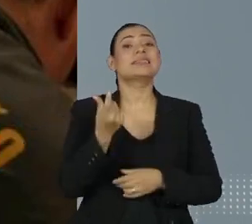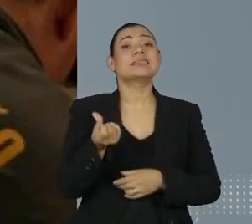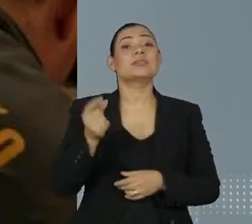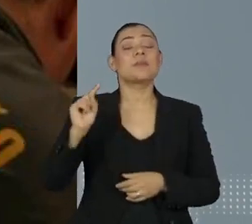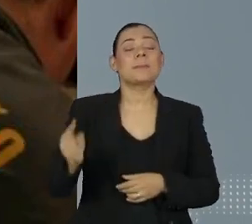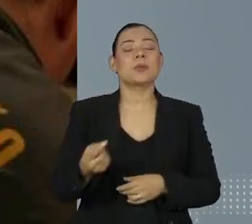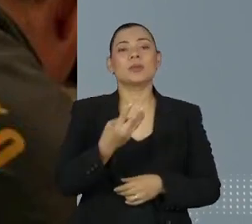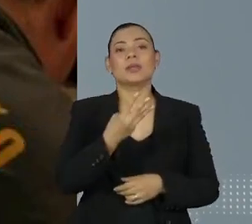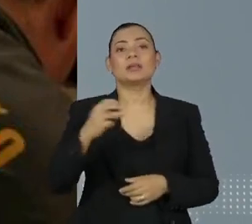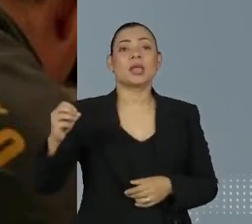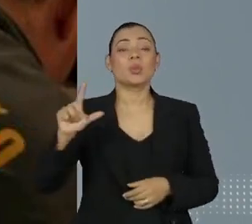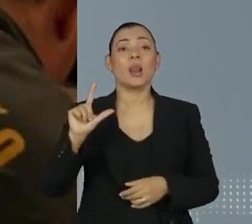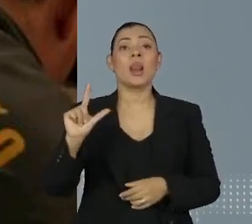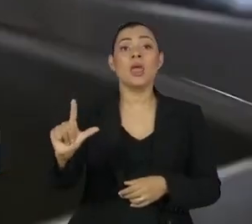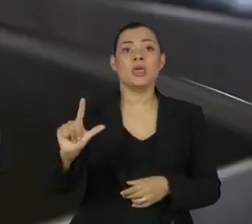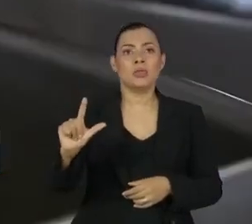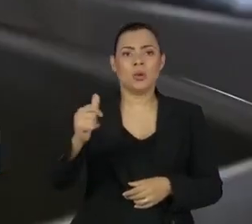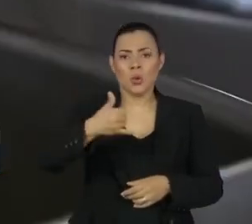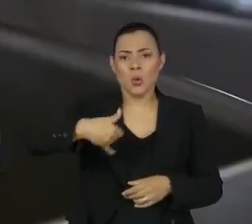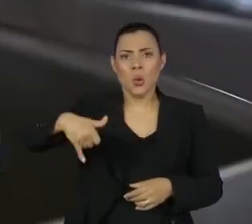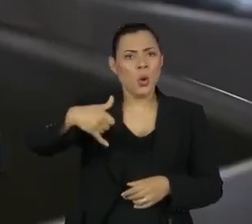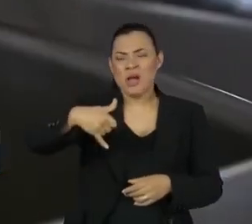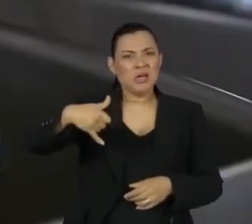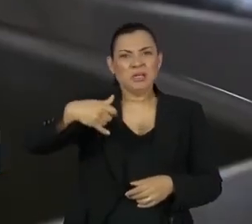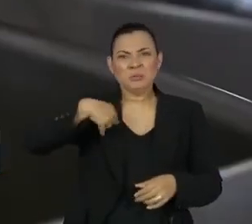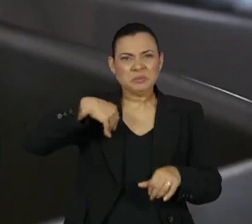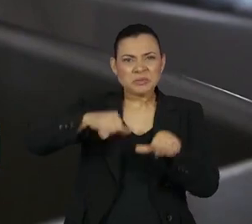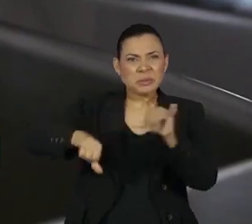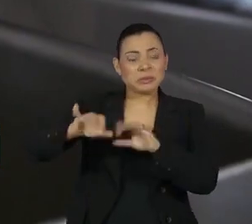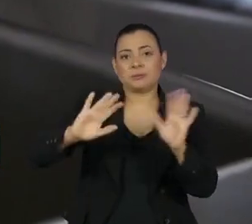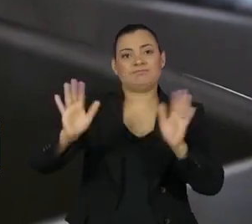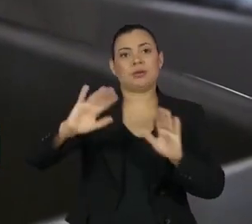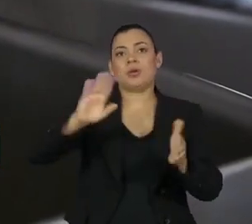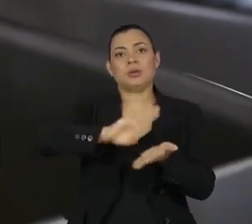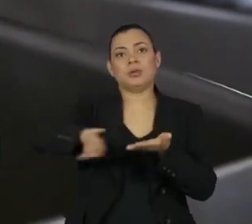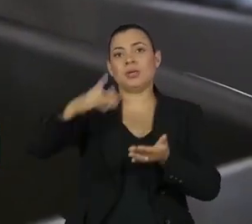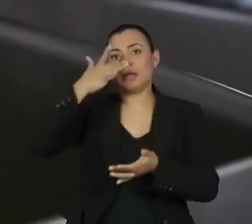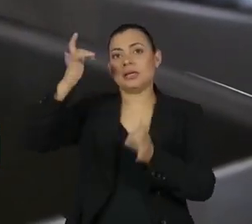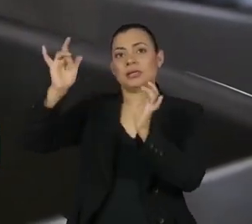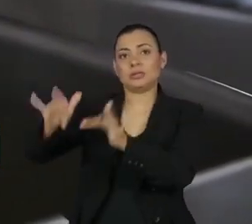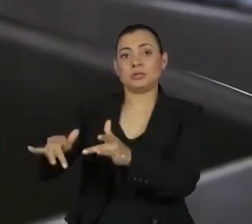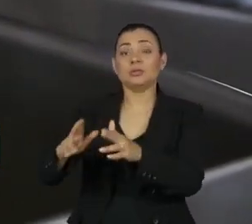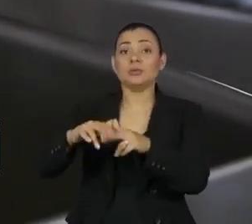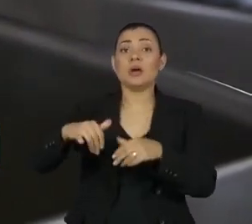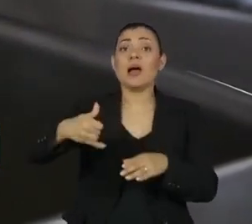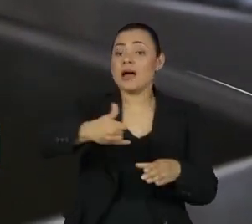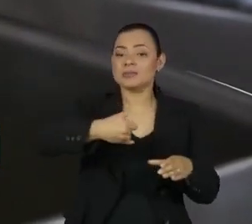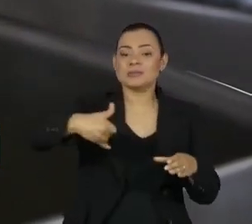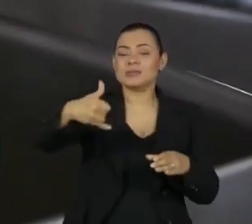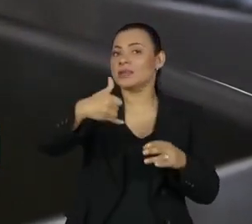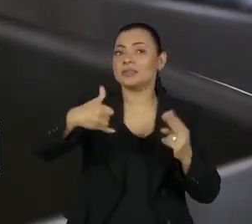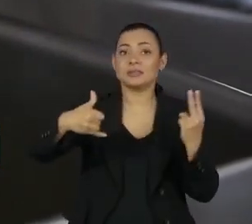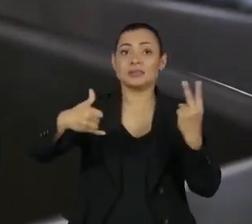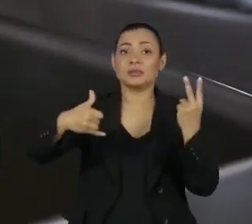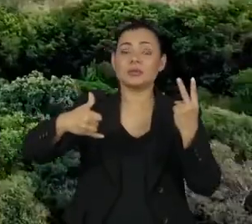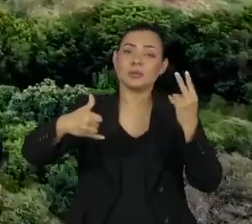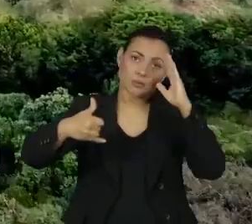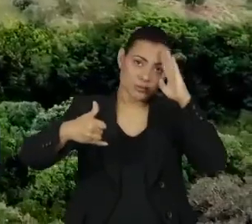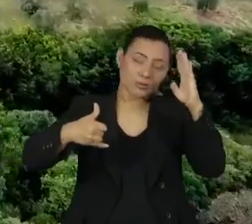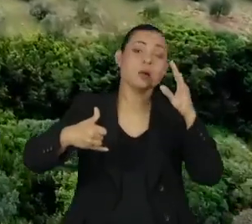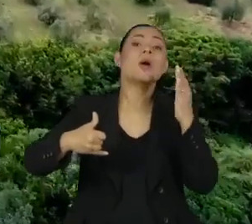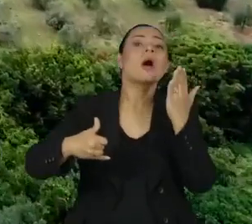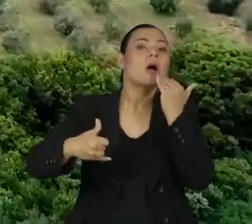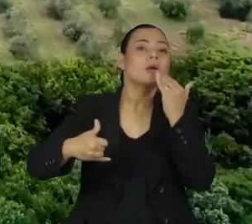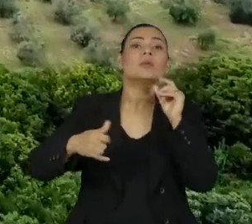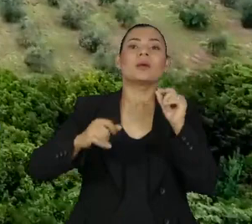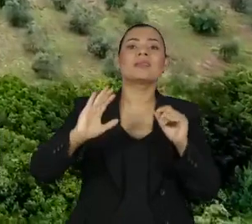16.300 L do produto adulterado e impróprio para o consumo o azeite de oliva é o segundo produto aliment com o maior